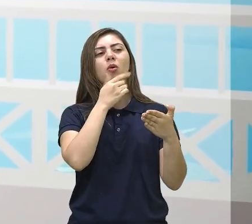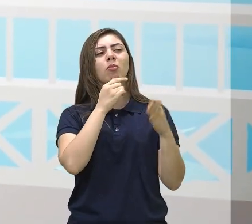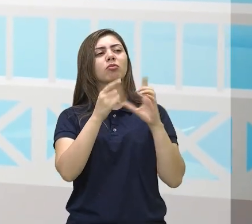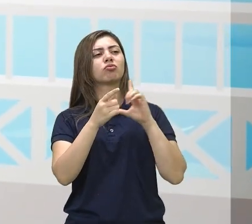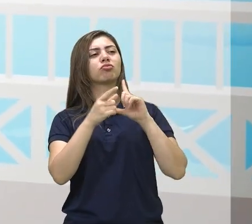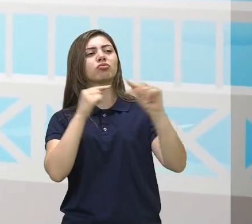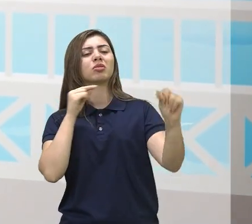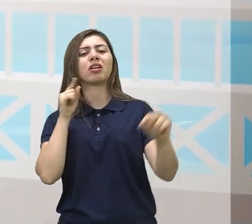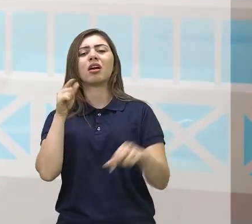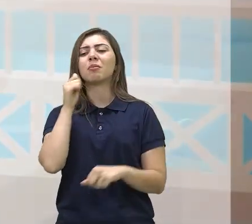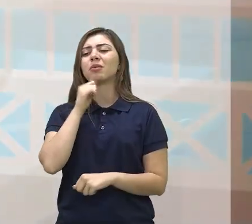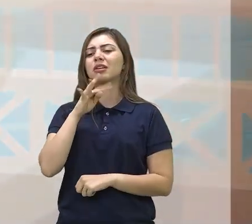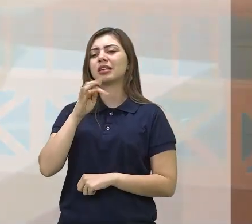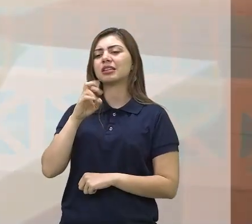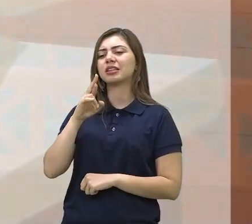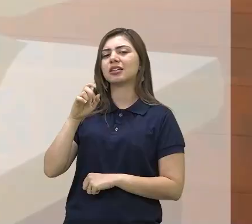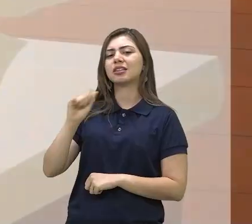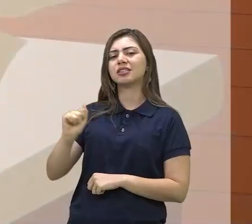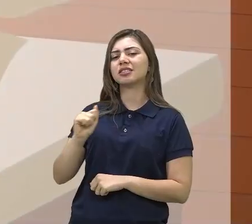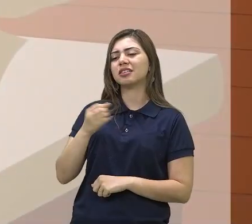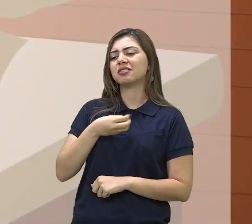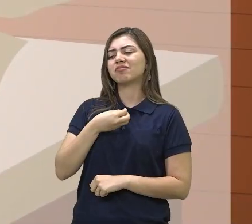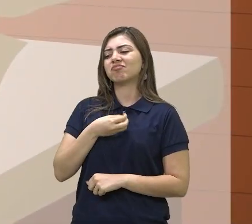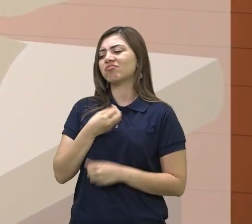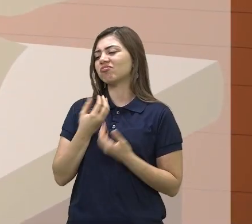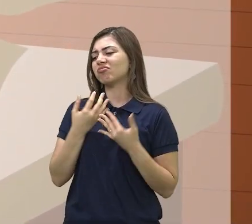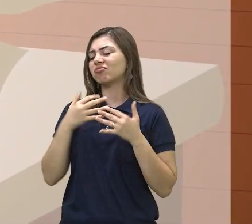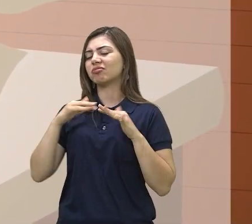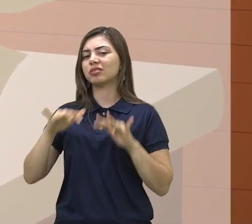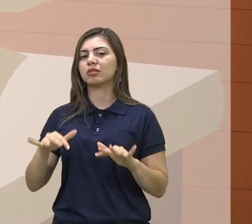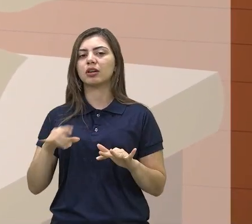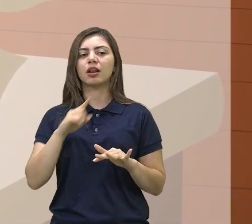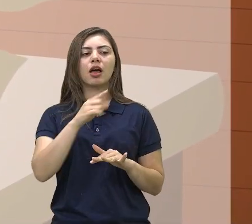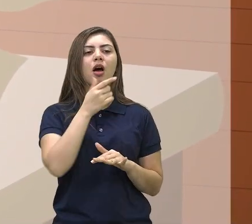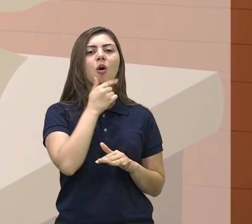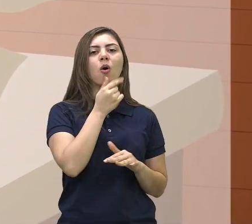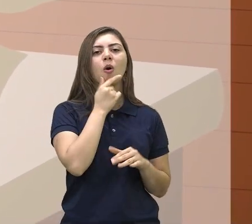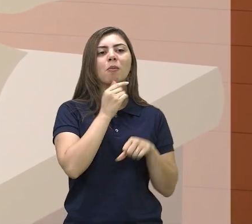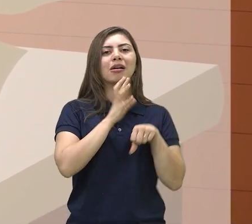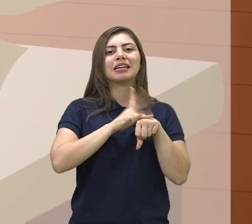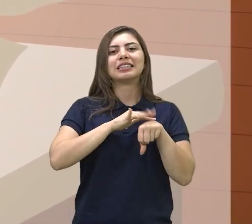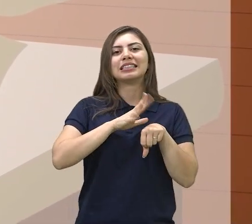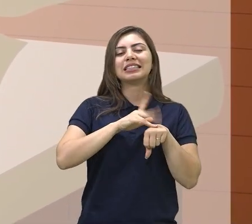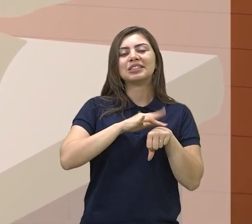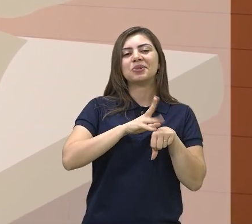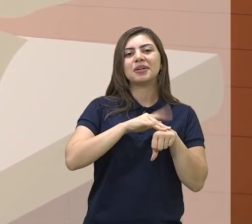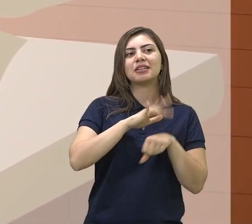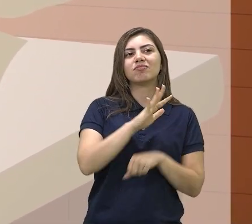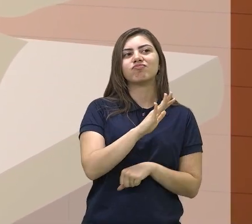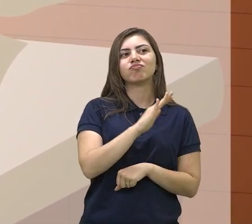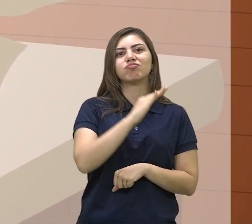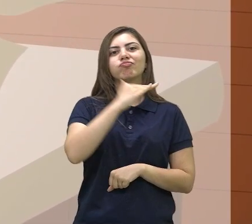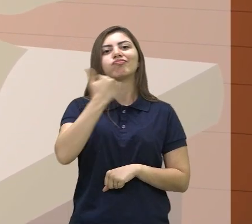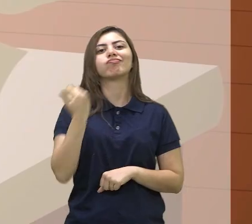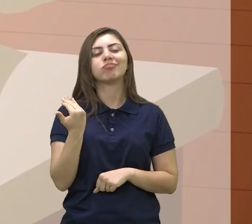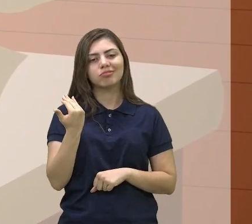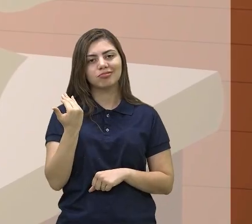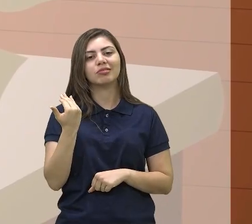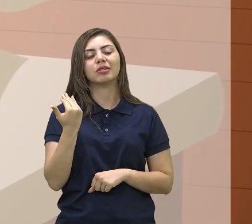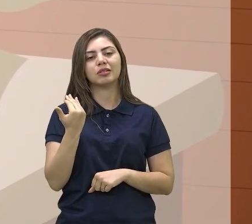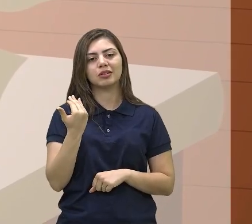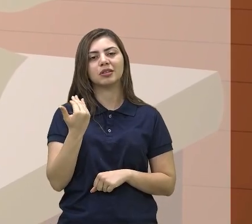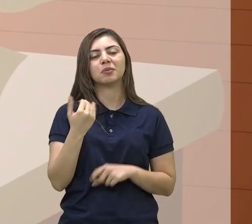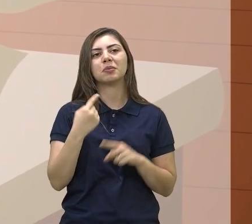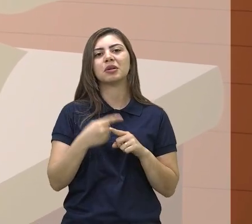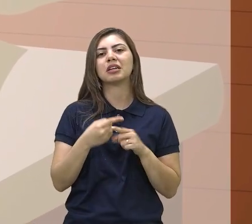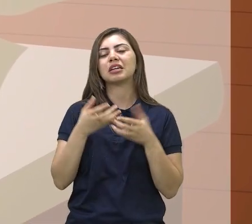tem forças para viver. No mar, Simão adoece. Morre 9 dias depois, chamando